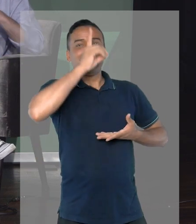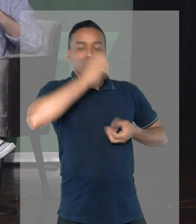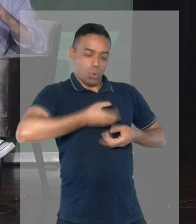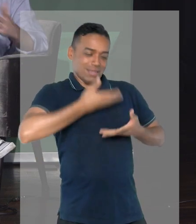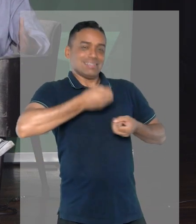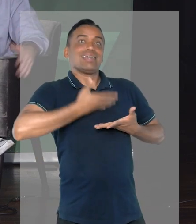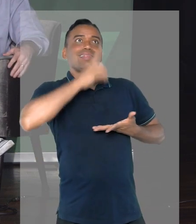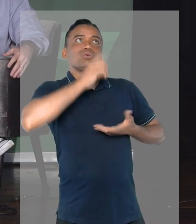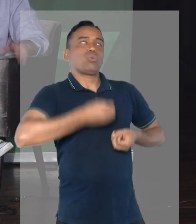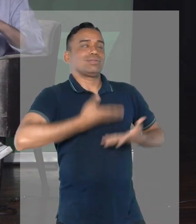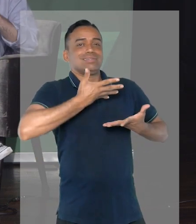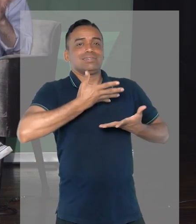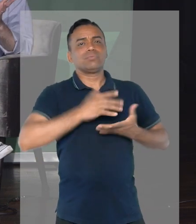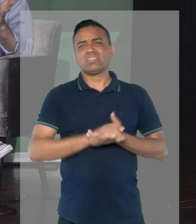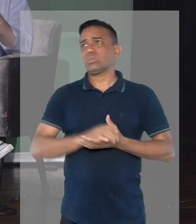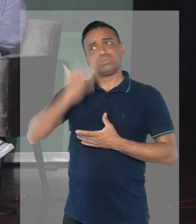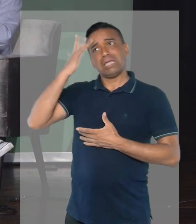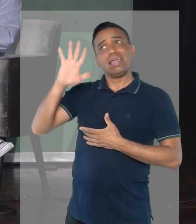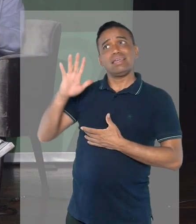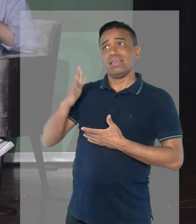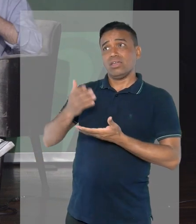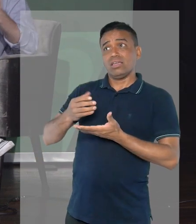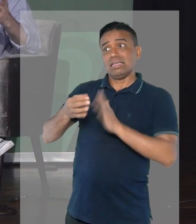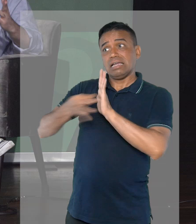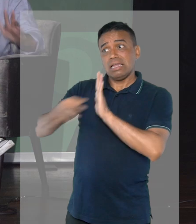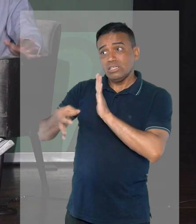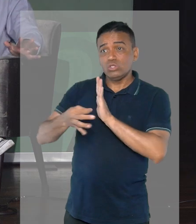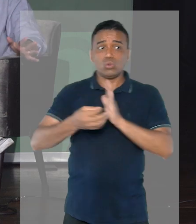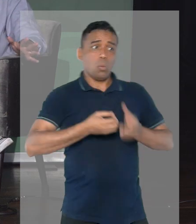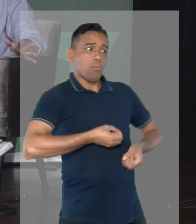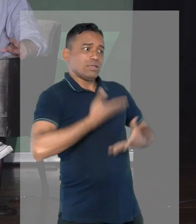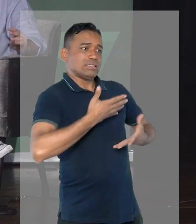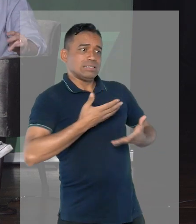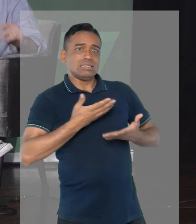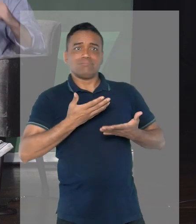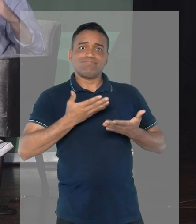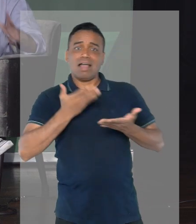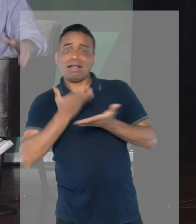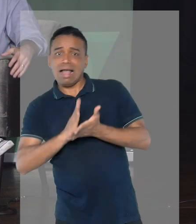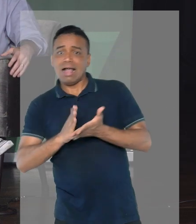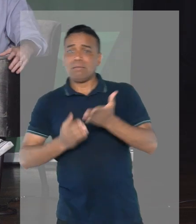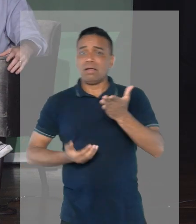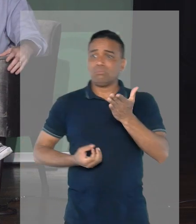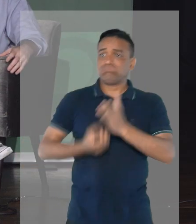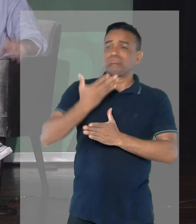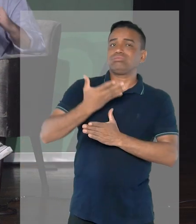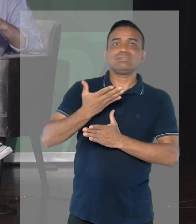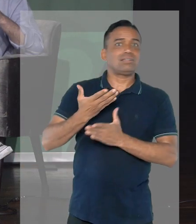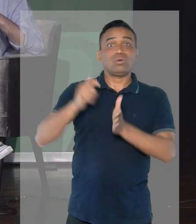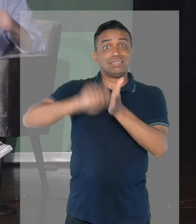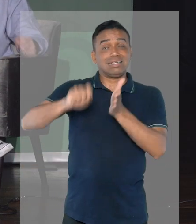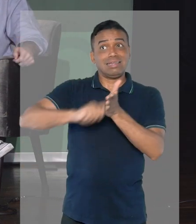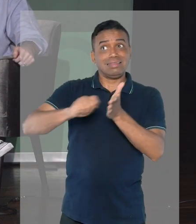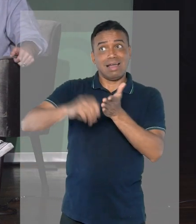Mas, enfim, eu não sei exatamente onde começa o poeta e termina o crítico, sabe? Não sei mesmo, assim. Em muitos momentos da escrita da tese, eu me